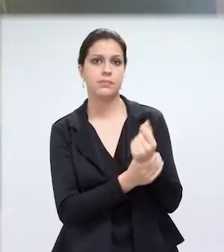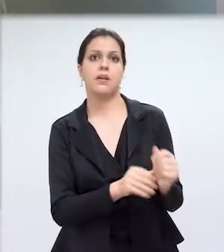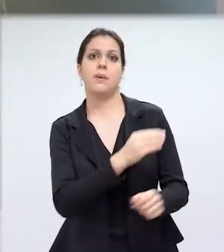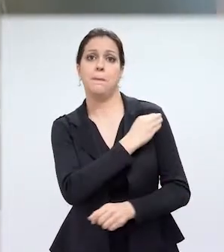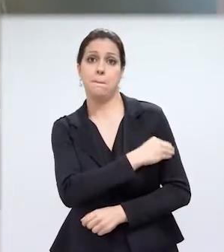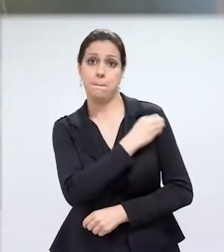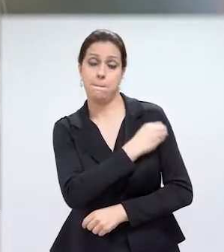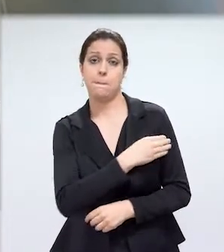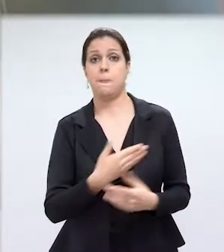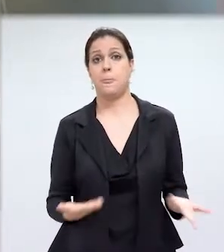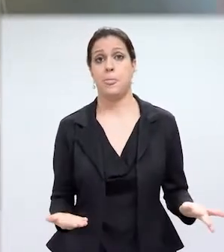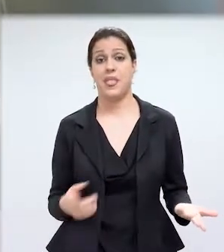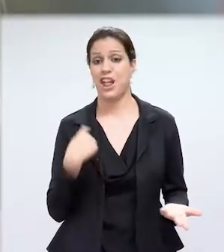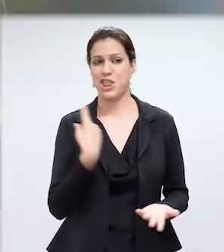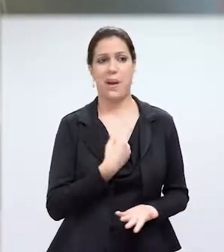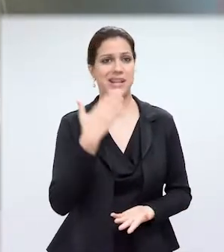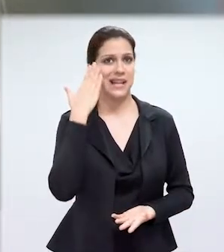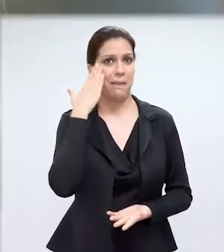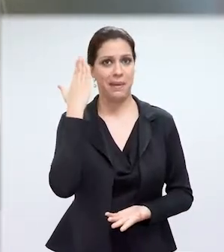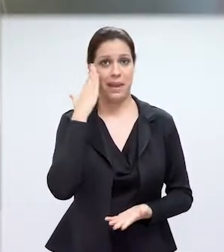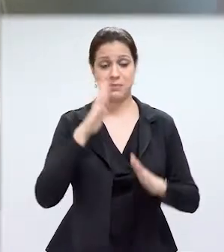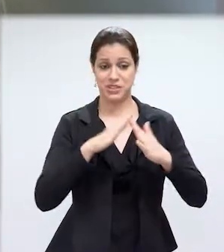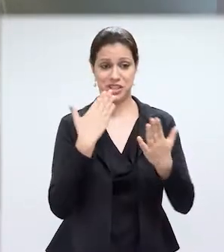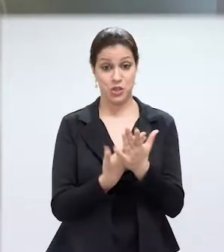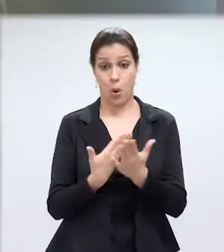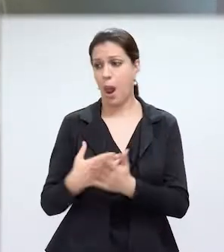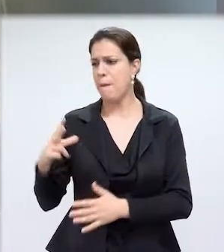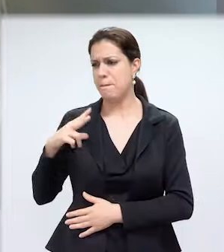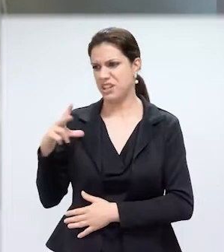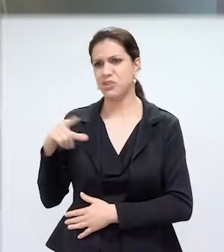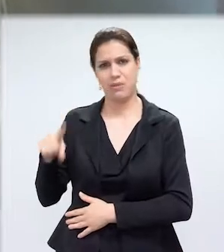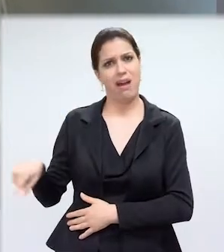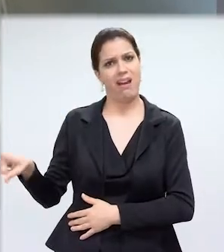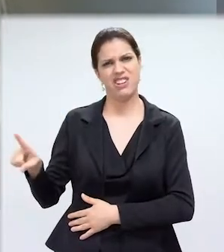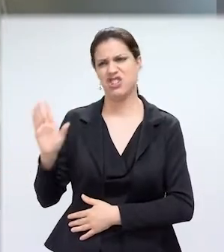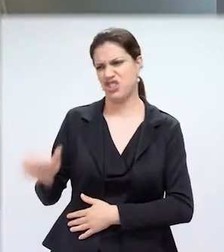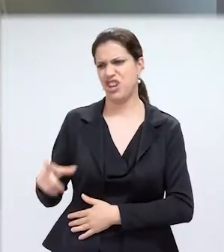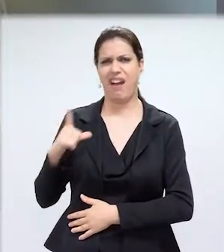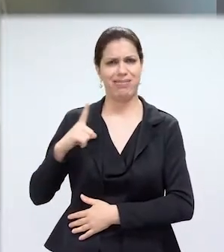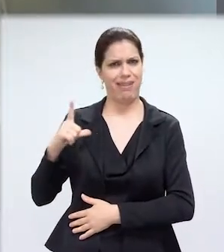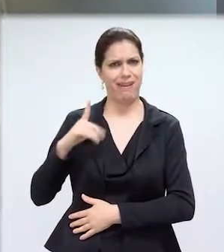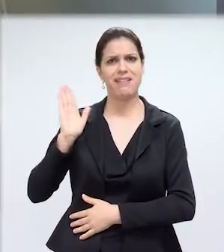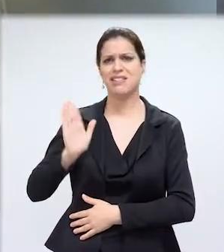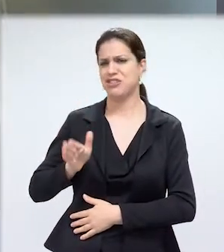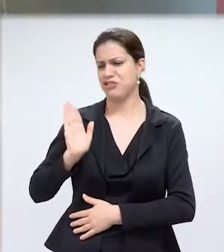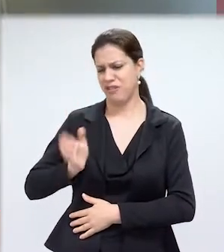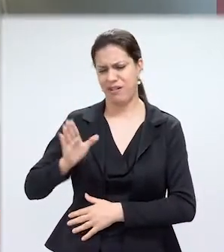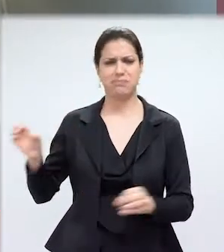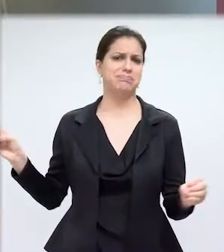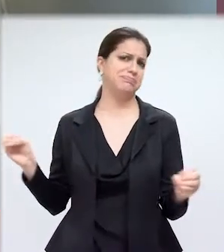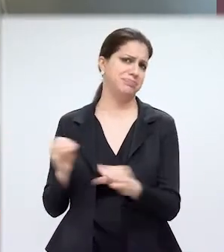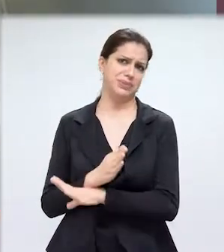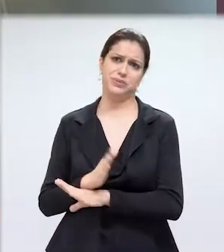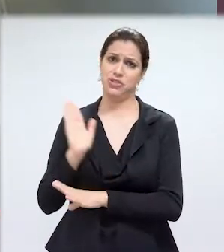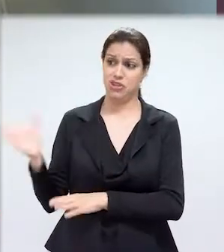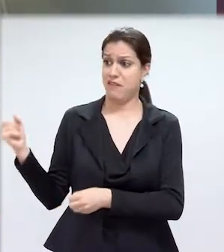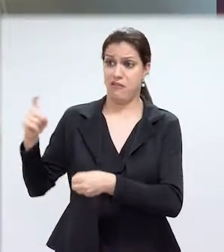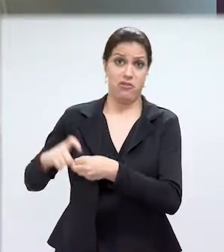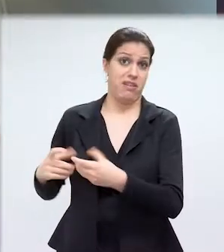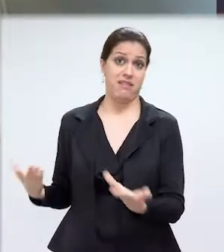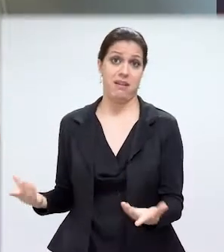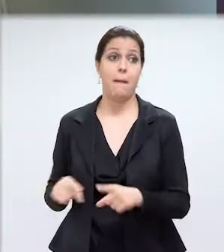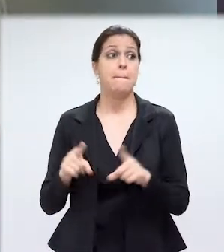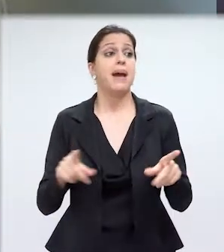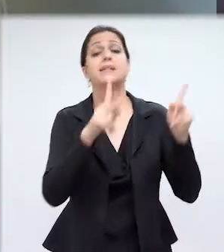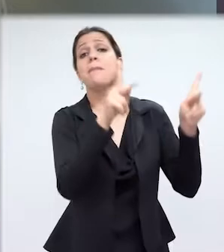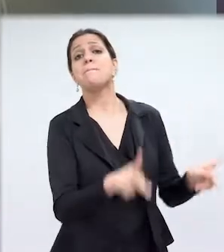da higienização para que esses alunos possam voltar, nós sabemos que as escolas particulares já se